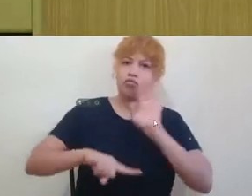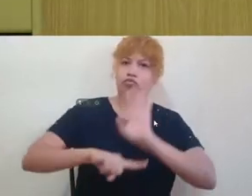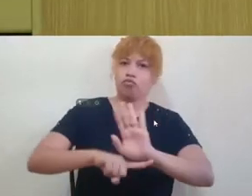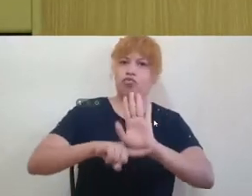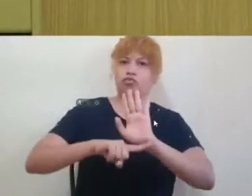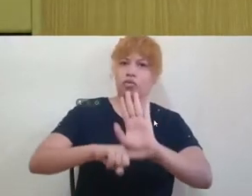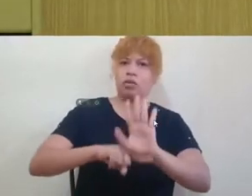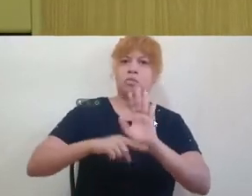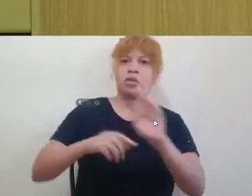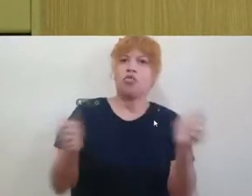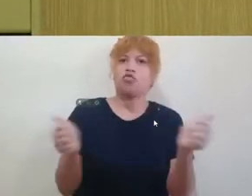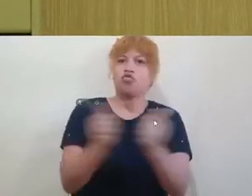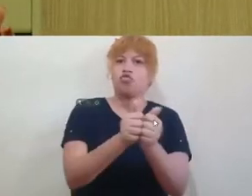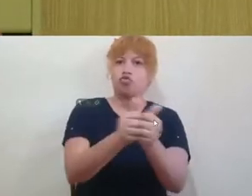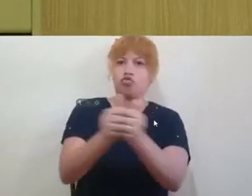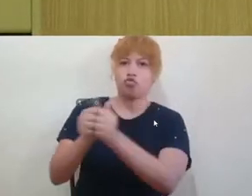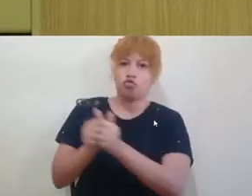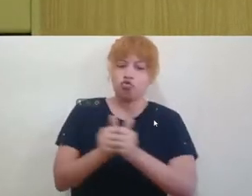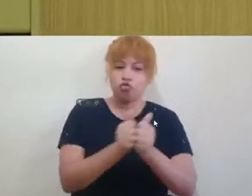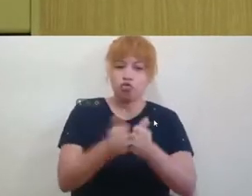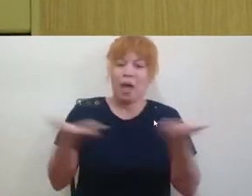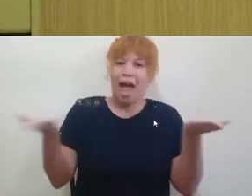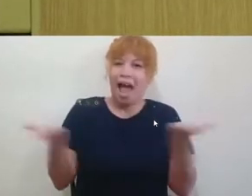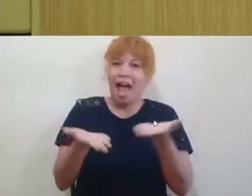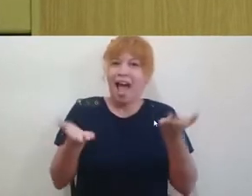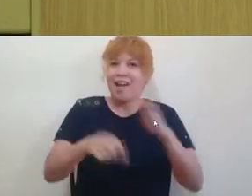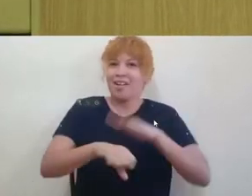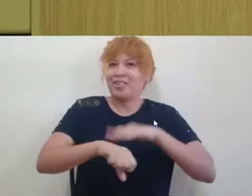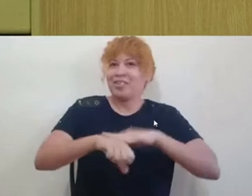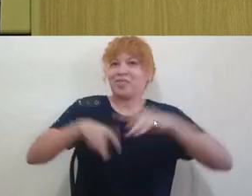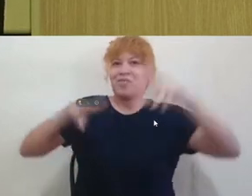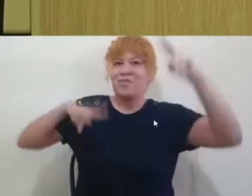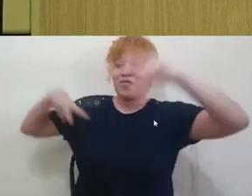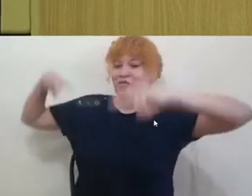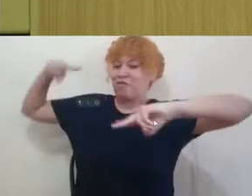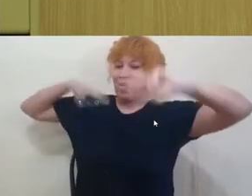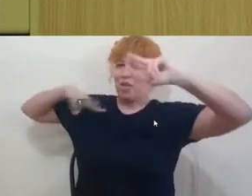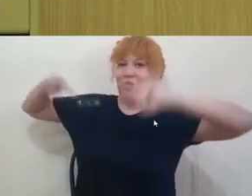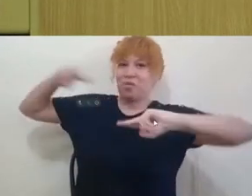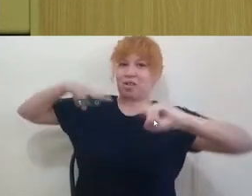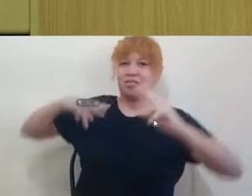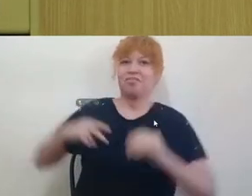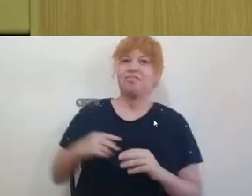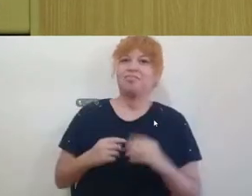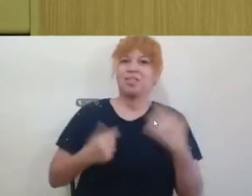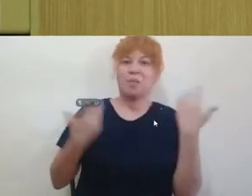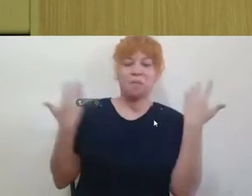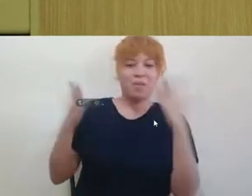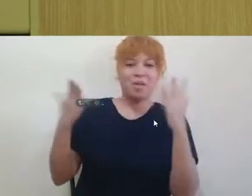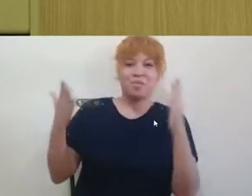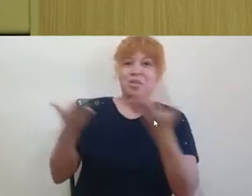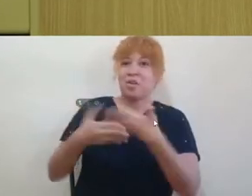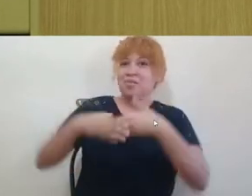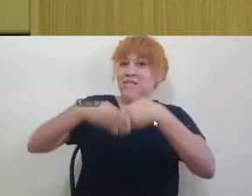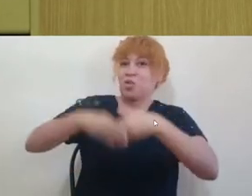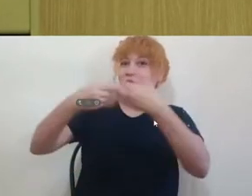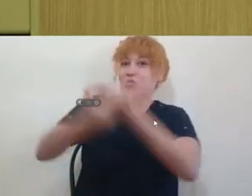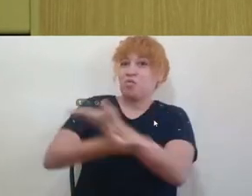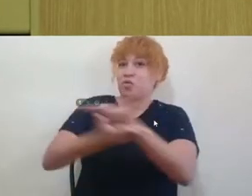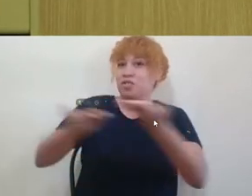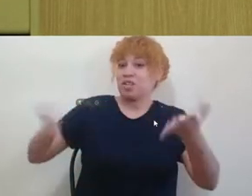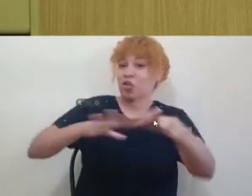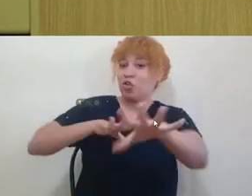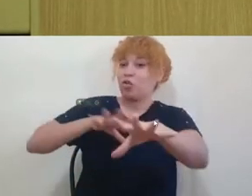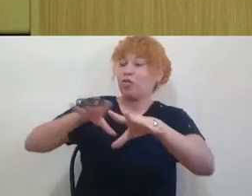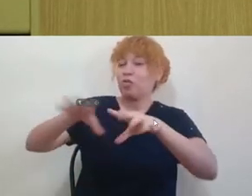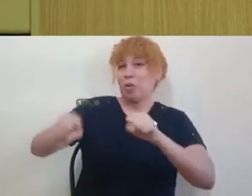vocês trilharam um caminho fantástico, com muita alegria, muito sofrimento, e conseguiram chegar até aqui atingindo o